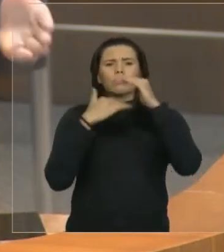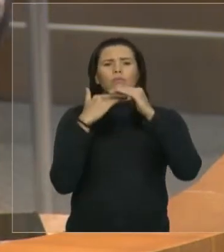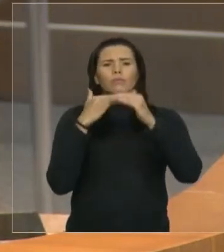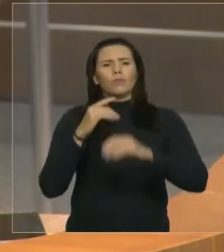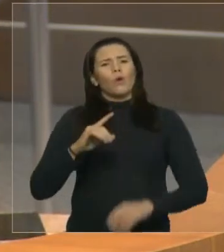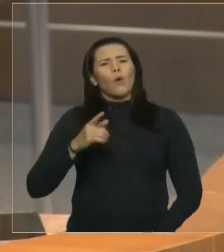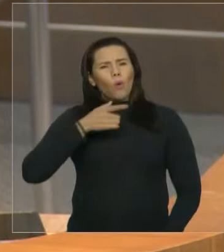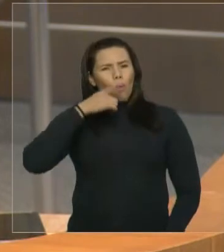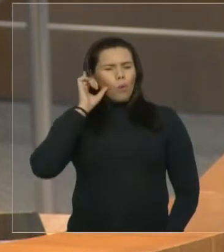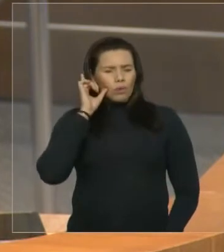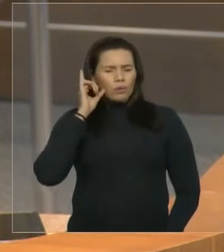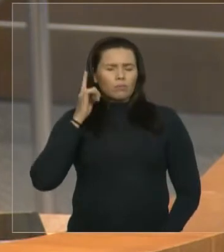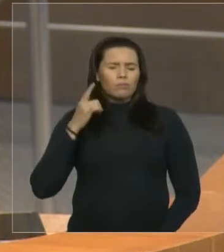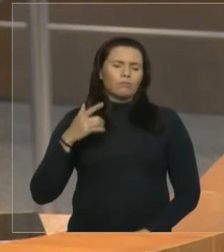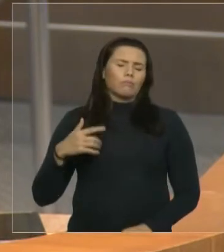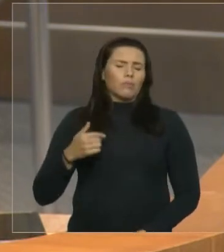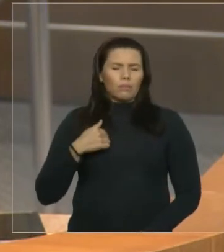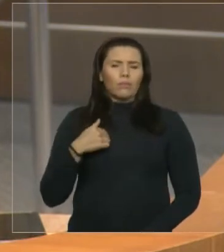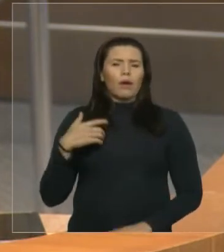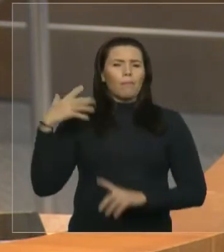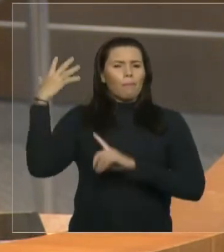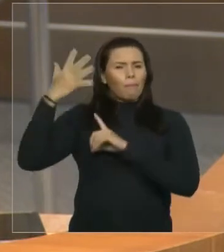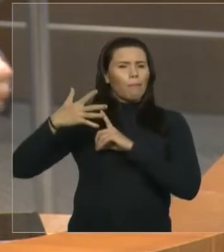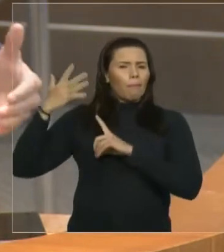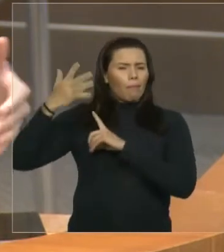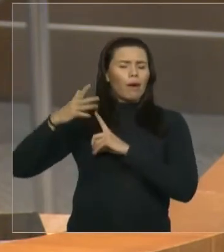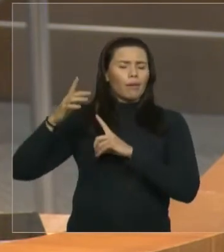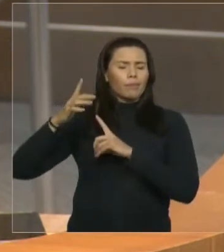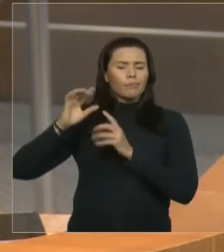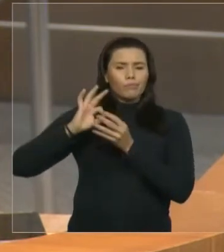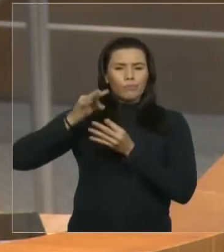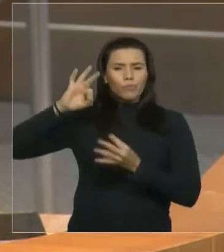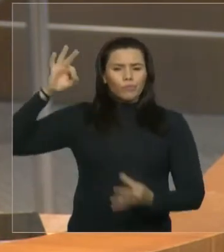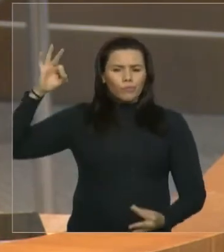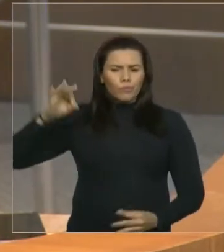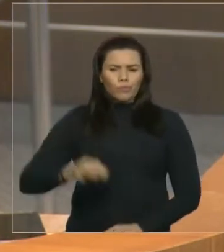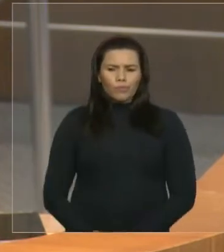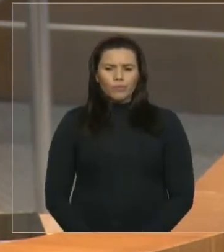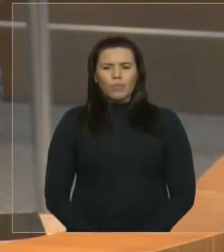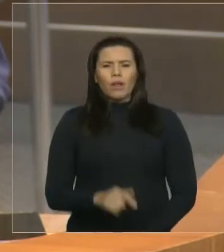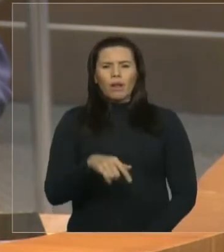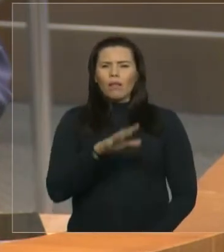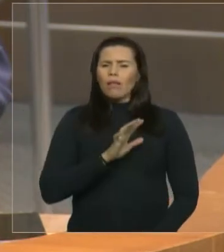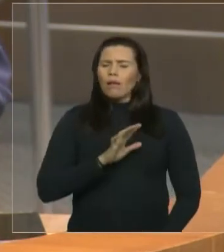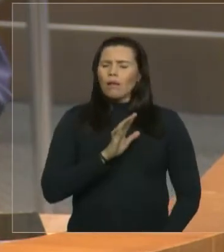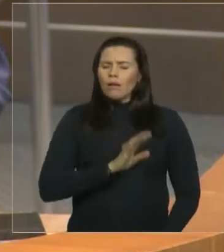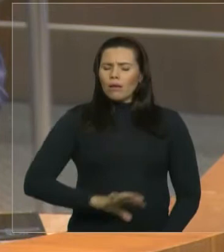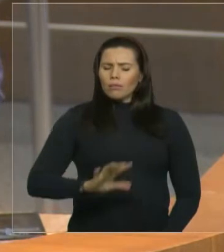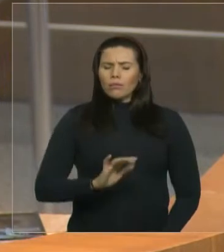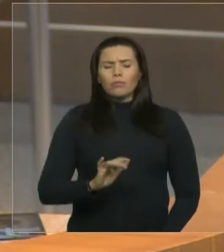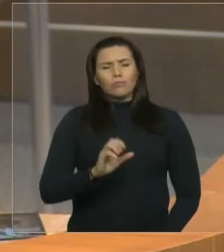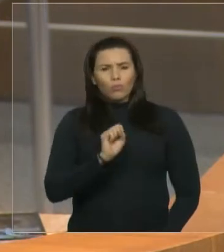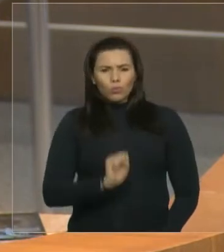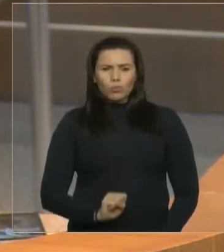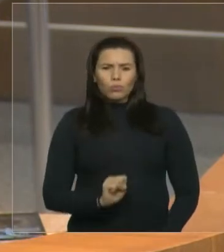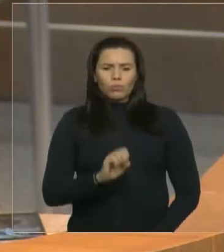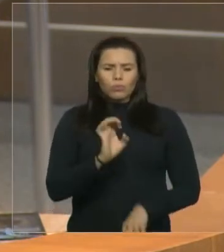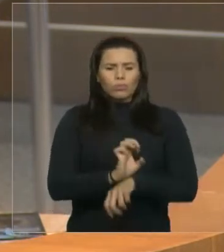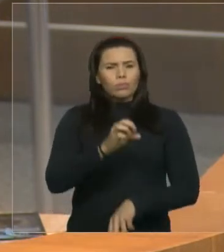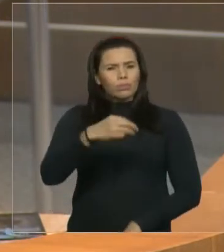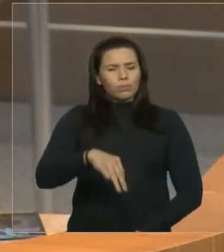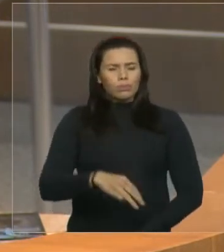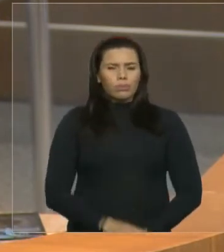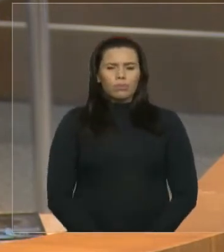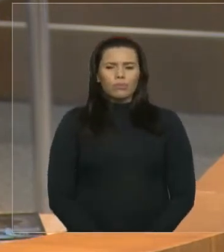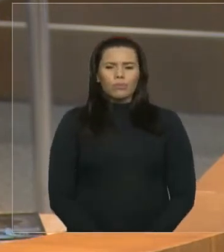no Grande Expediente. Serviços inéditos foram inaugurados na região Tocantina, na região Sul, e os serviços não param de